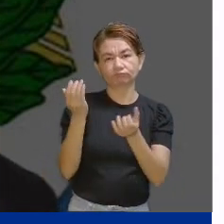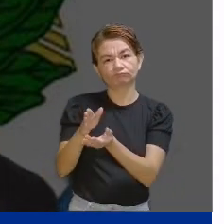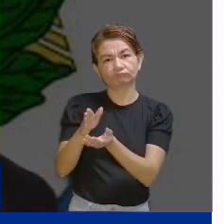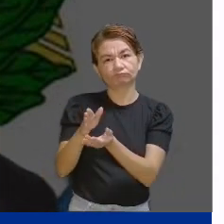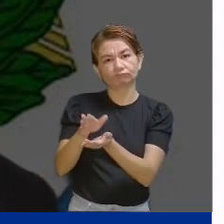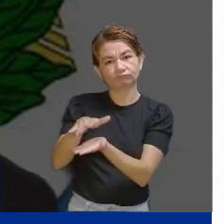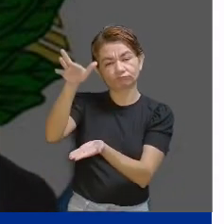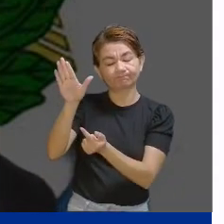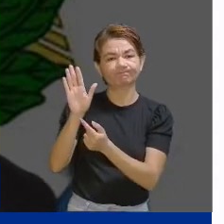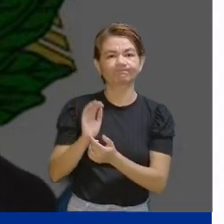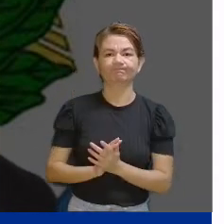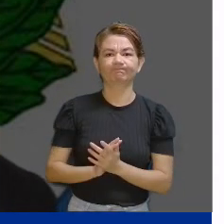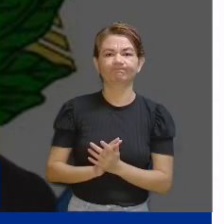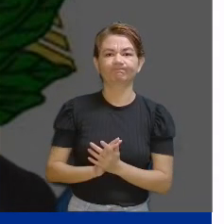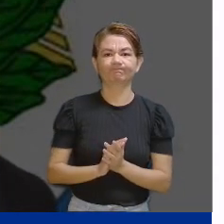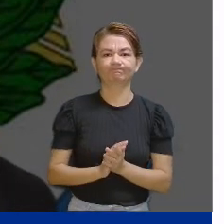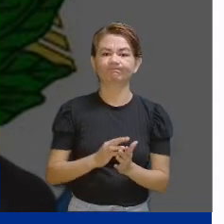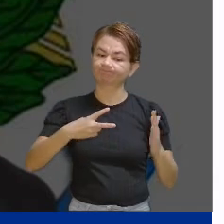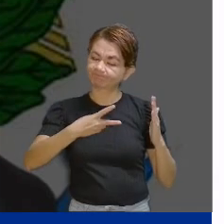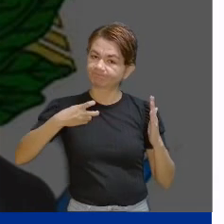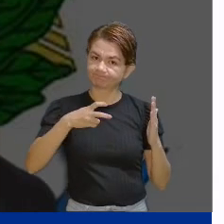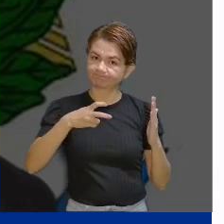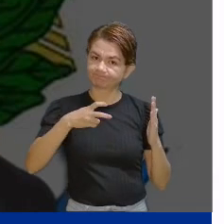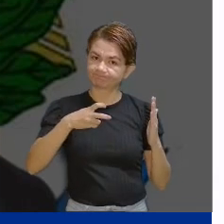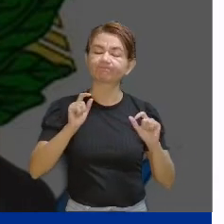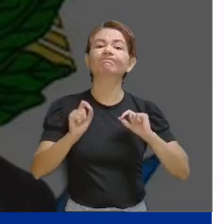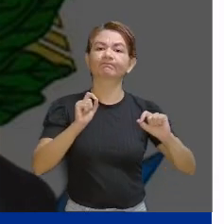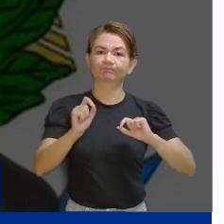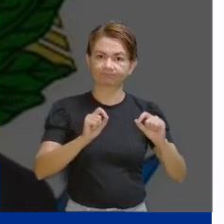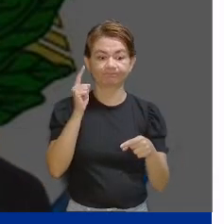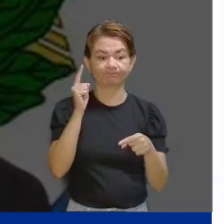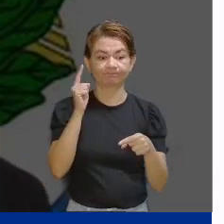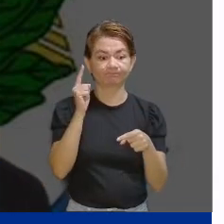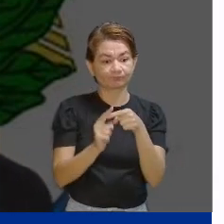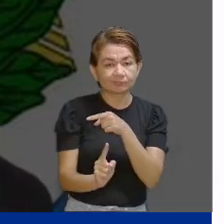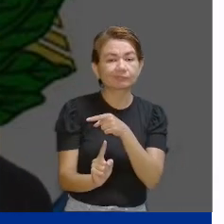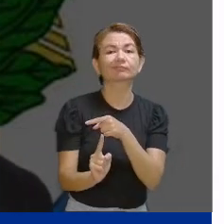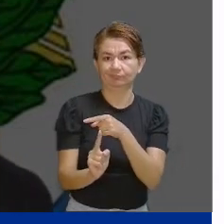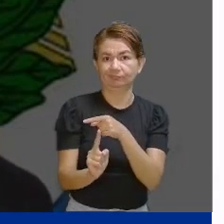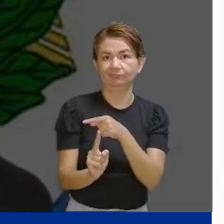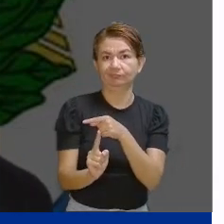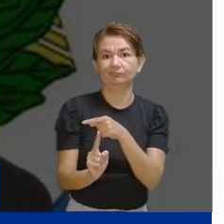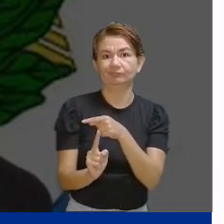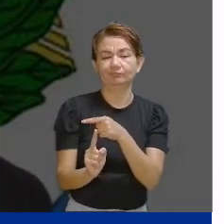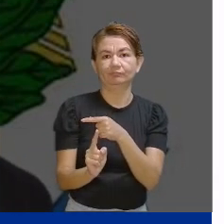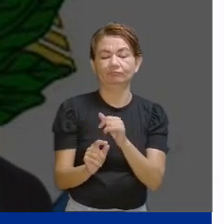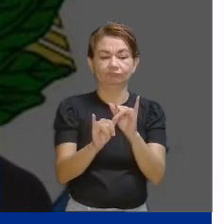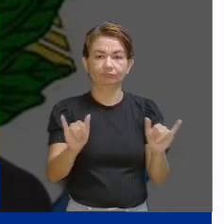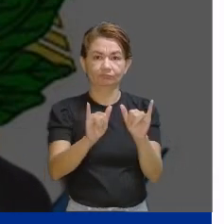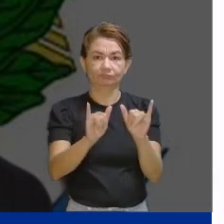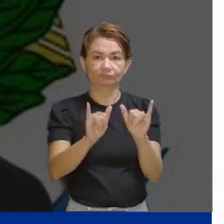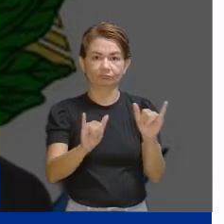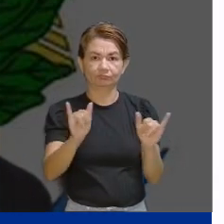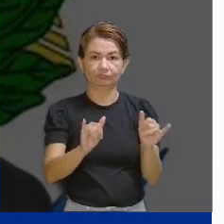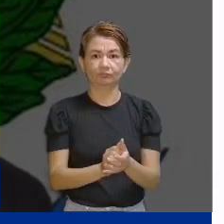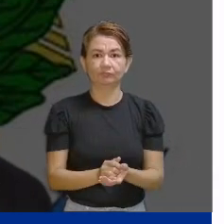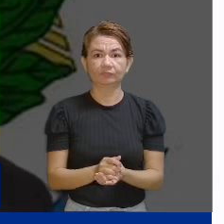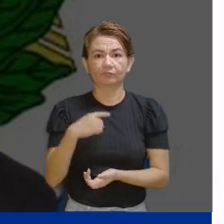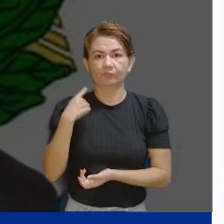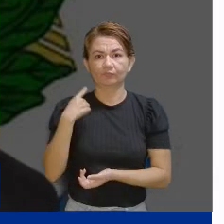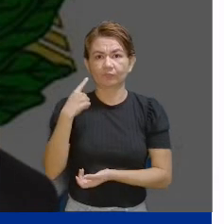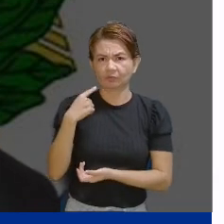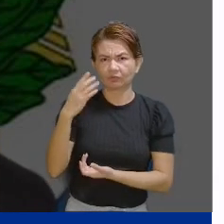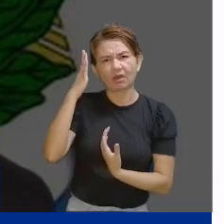contudo, revela que não houve configuração da referida conduta vedada. Eu adiantei pelo desprovimento, não sei se o advogado